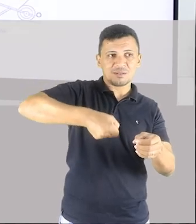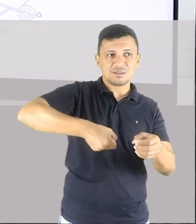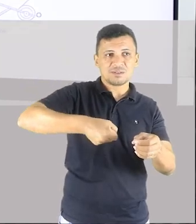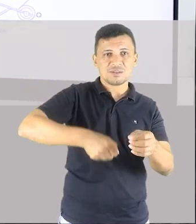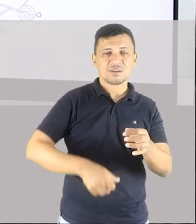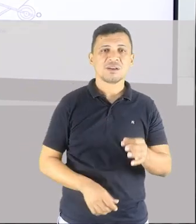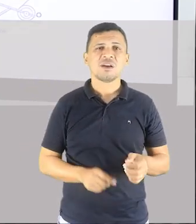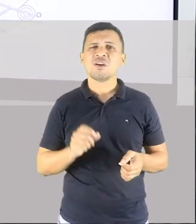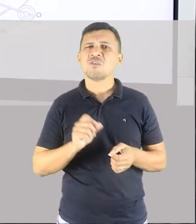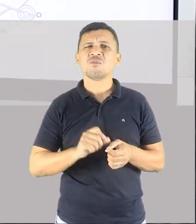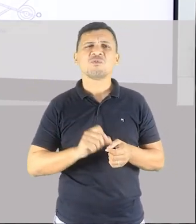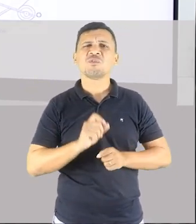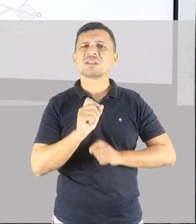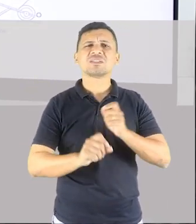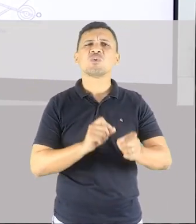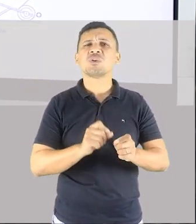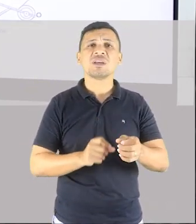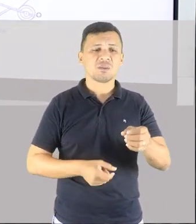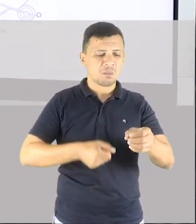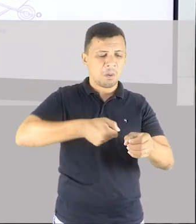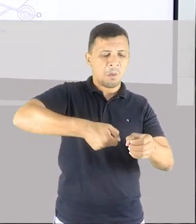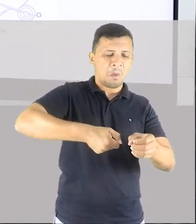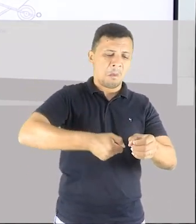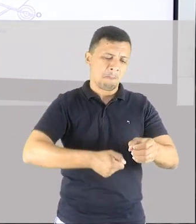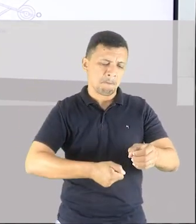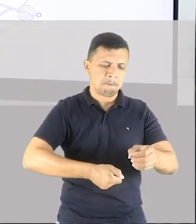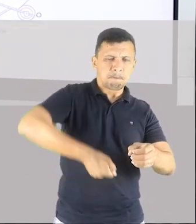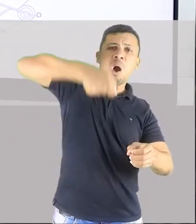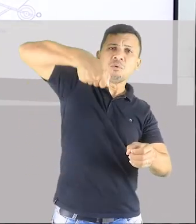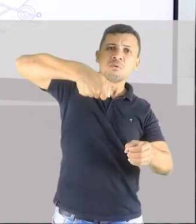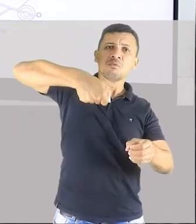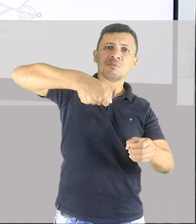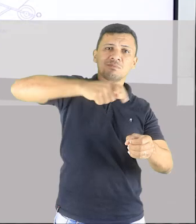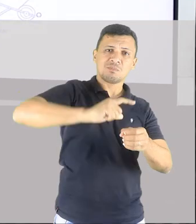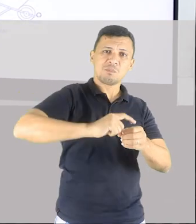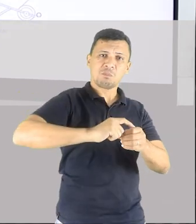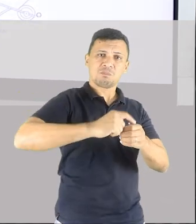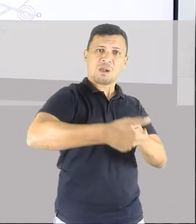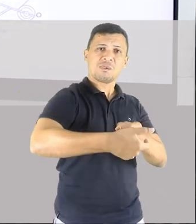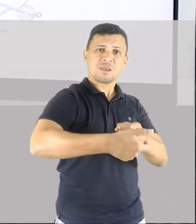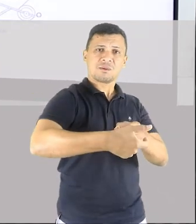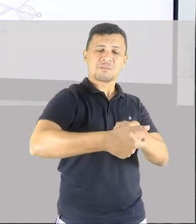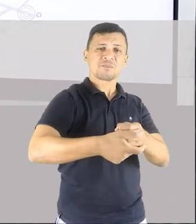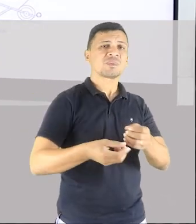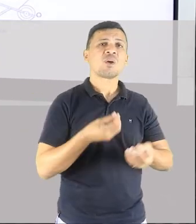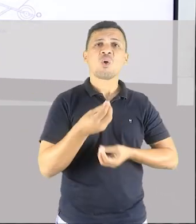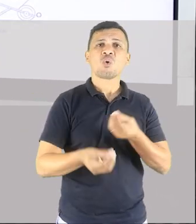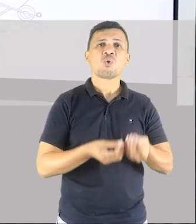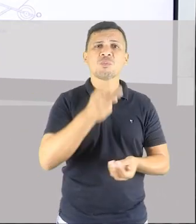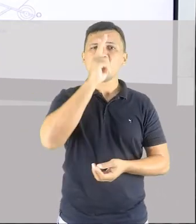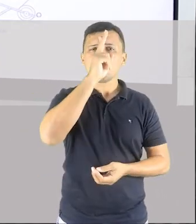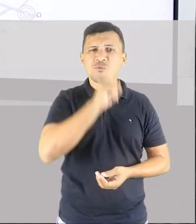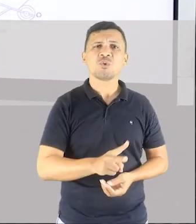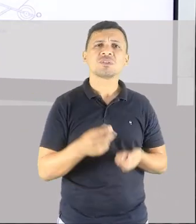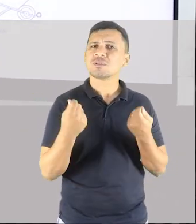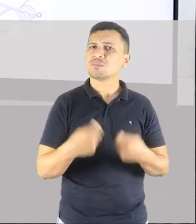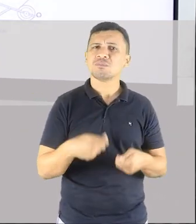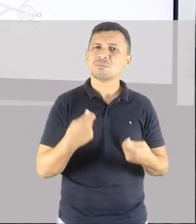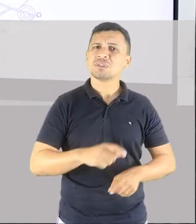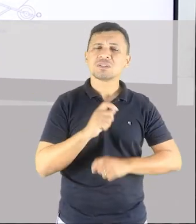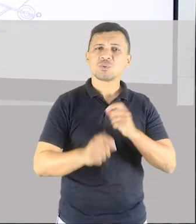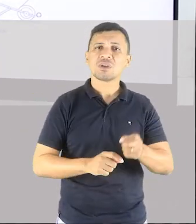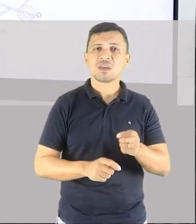quer fazer aqui com o abridor? Eu quero arrancar a tampa. Então, a força necessária para arrancar a tampa é a